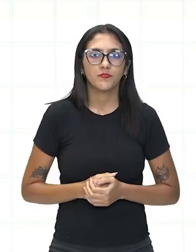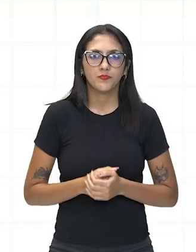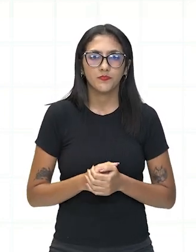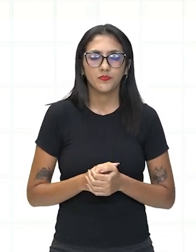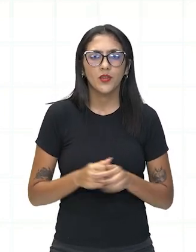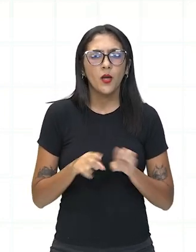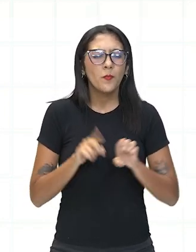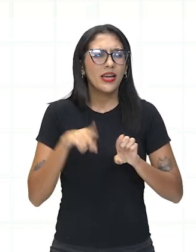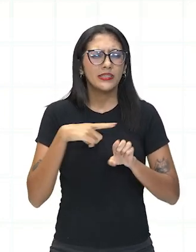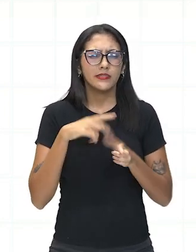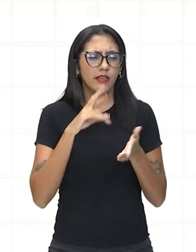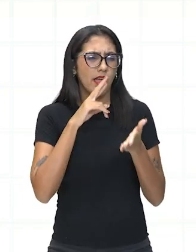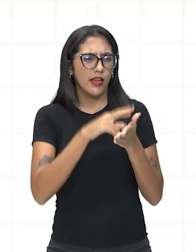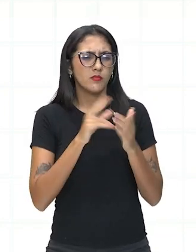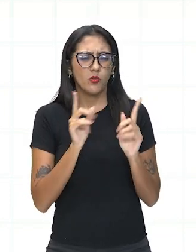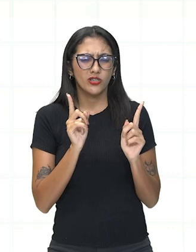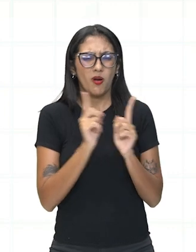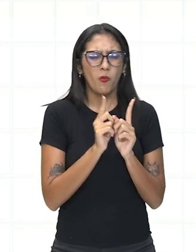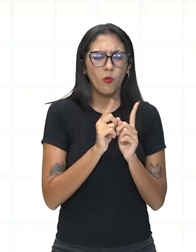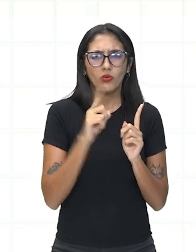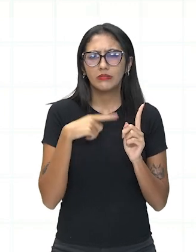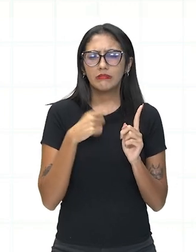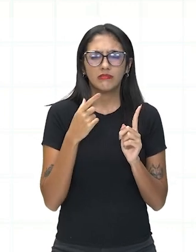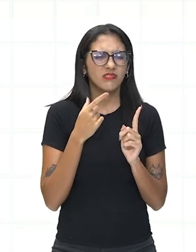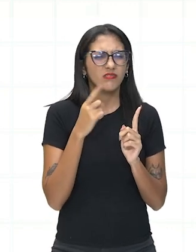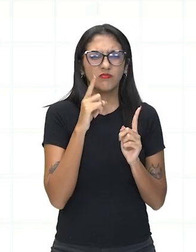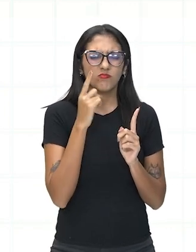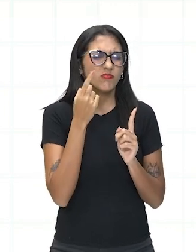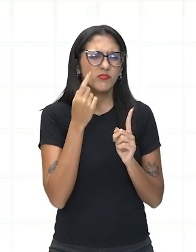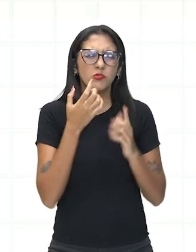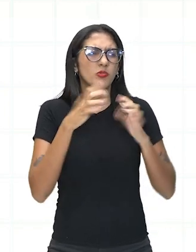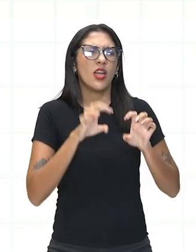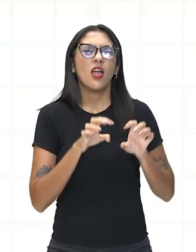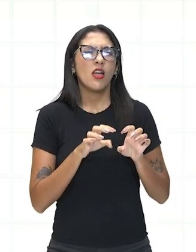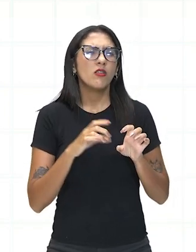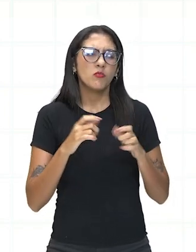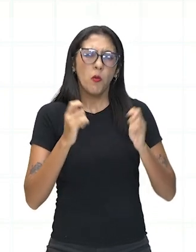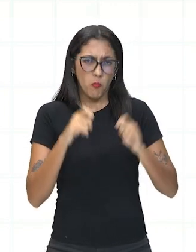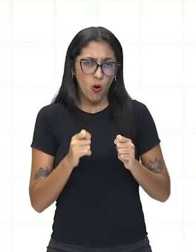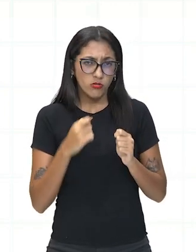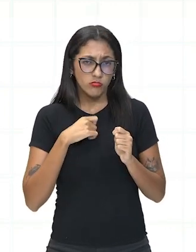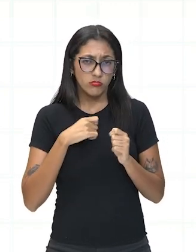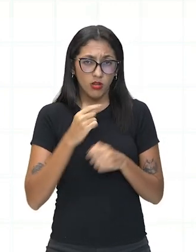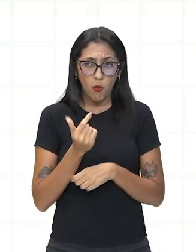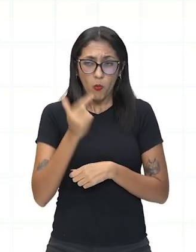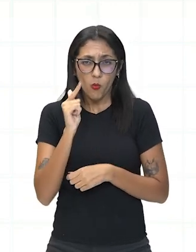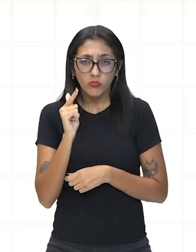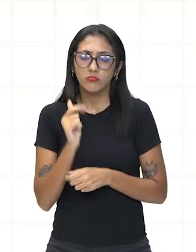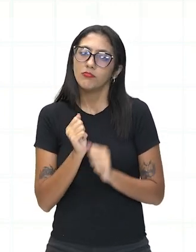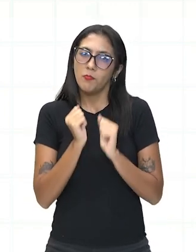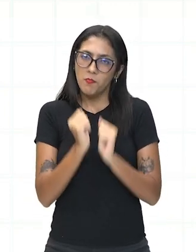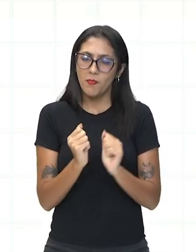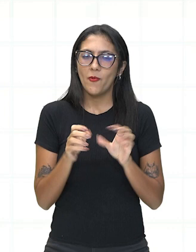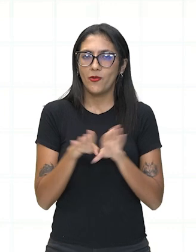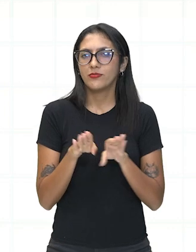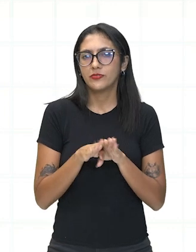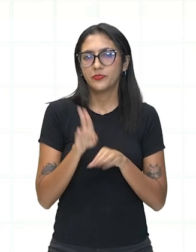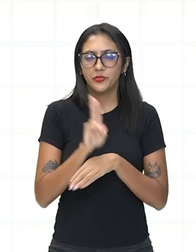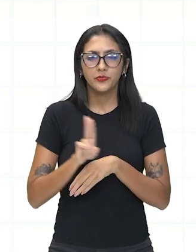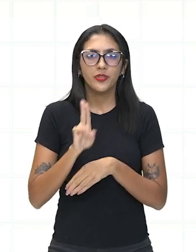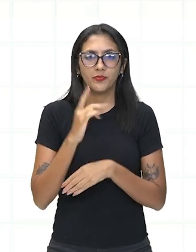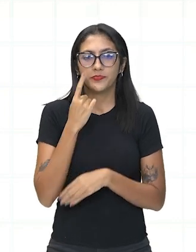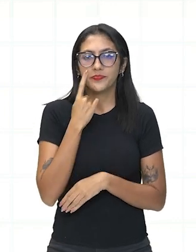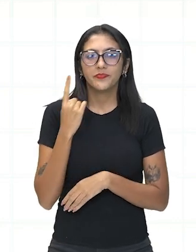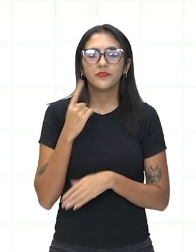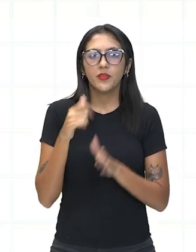resposta curtinha, não. Quero aquela resposta bem grandona. Vamos fazer a grandona aqui também, então. Como é que ficaria aqui